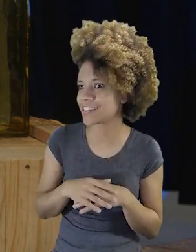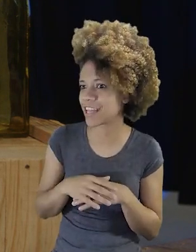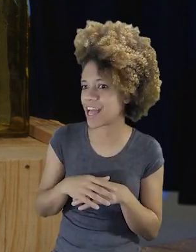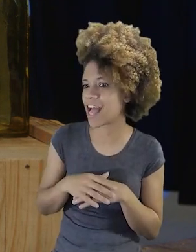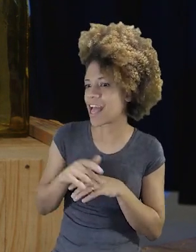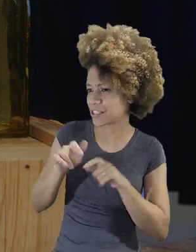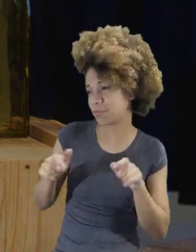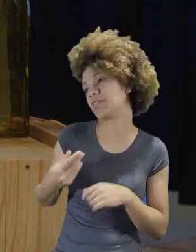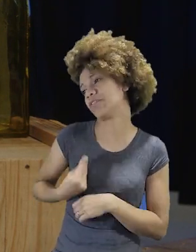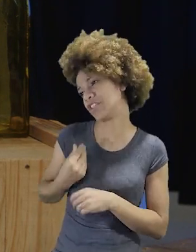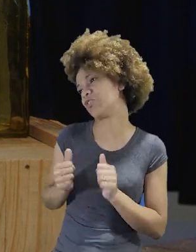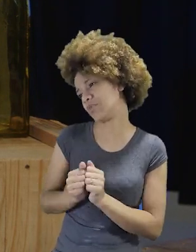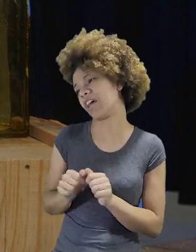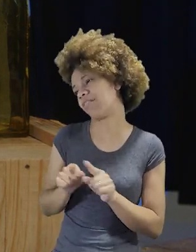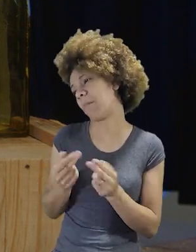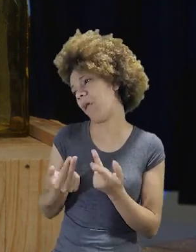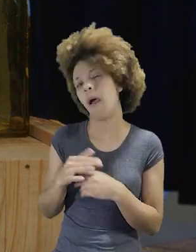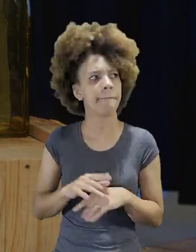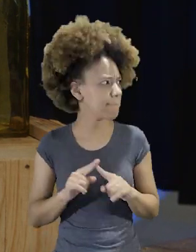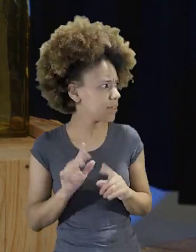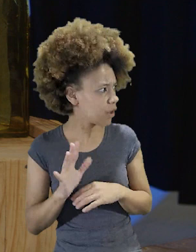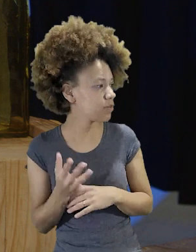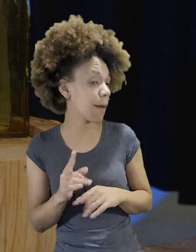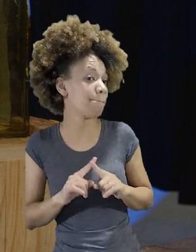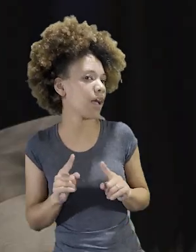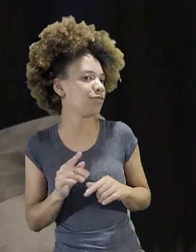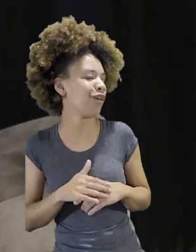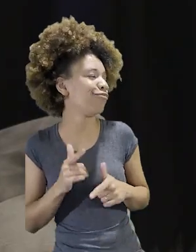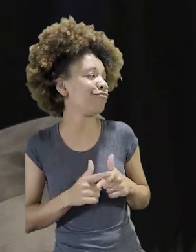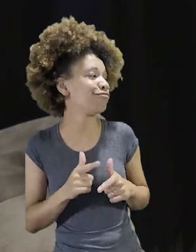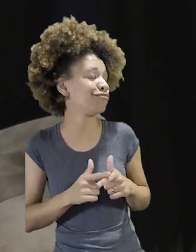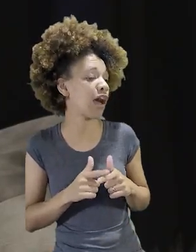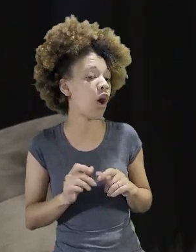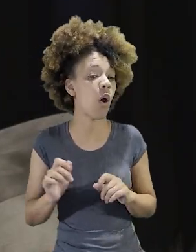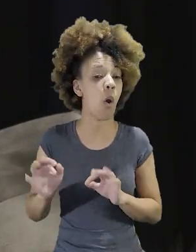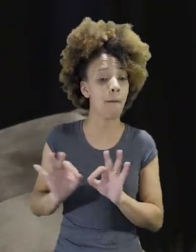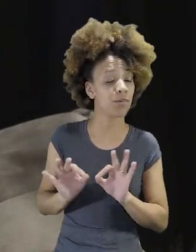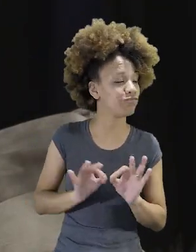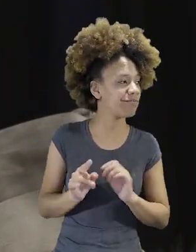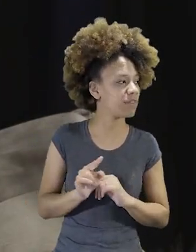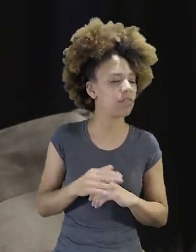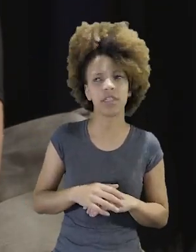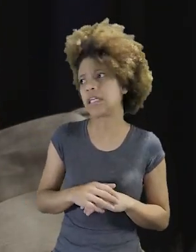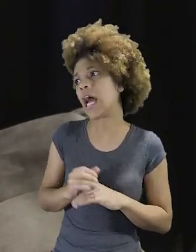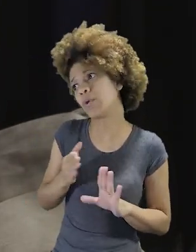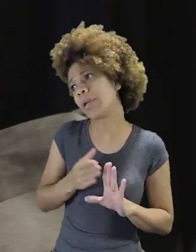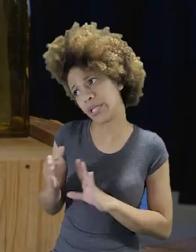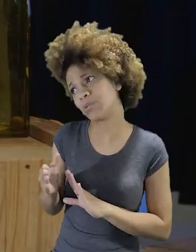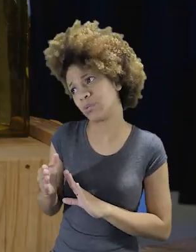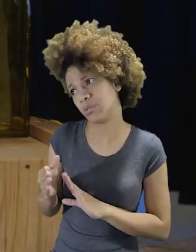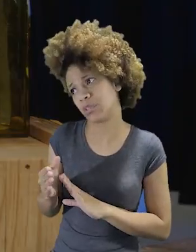eu queria que os caras ao redor dele também fosse tá ligado Esses caras são mas o programa não é o programa é mano